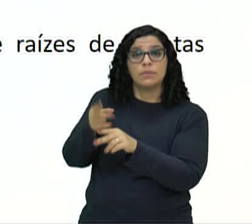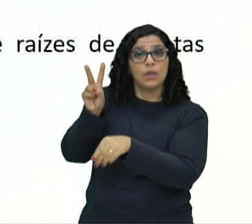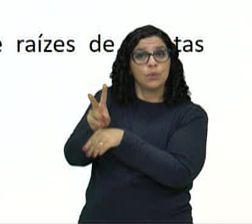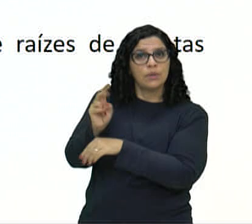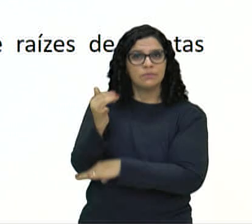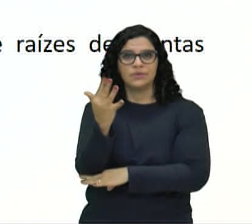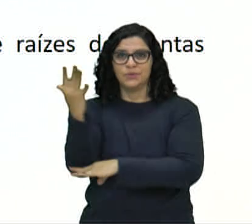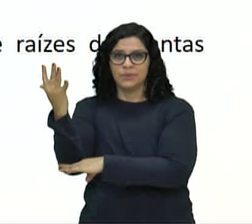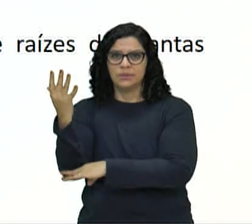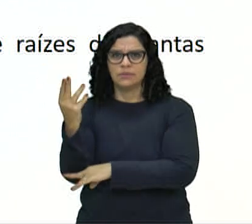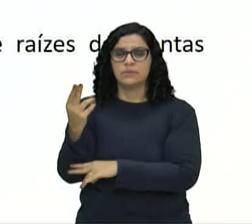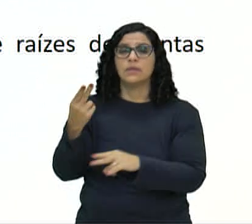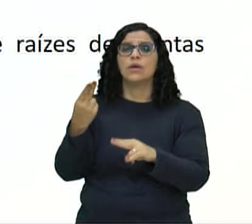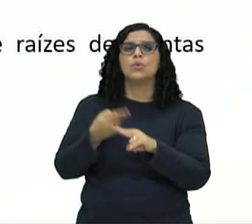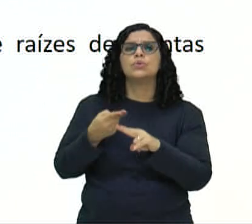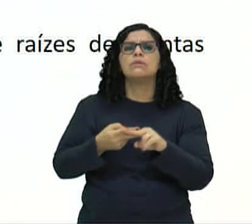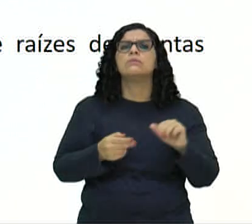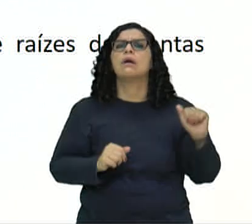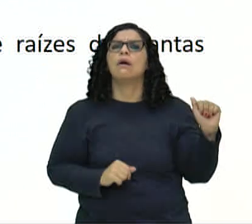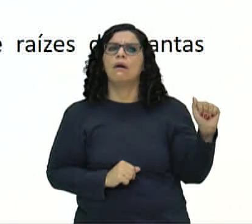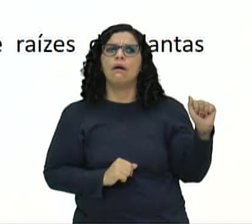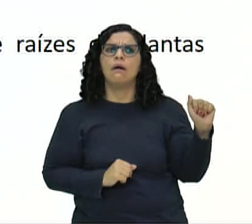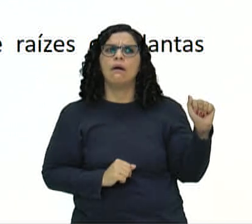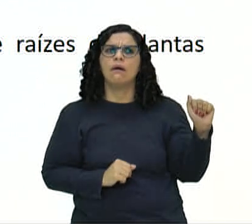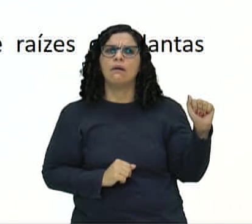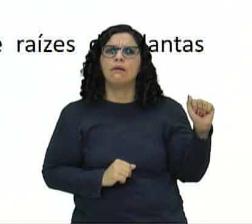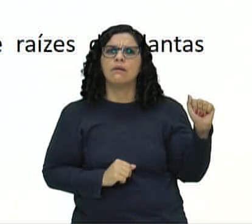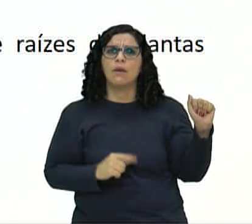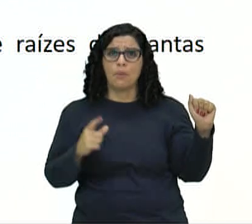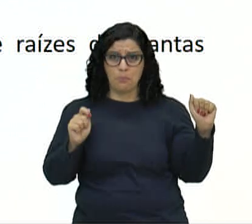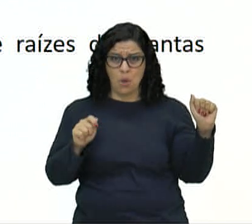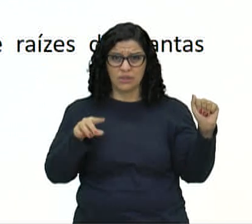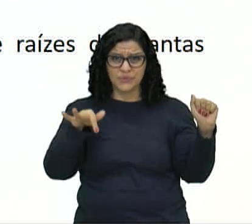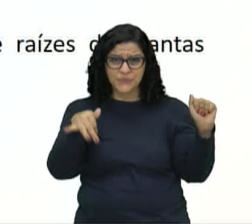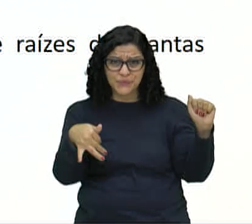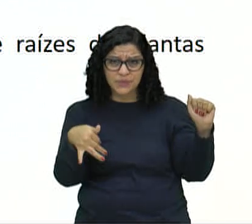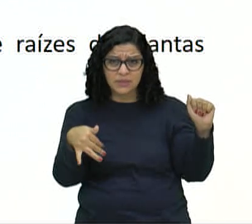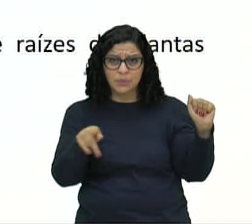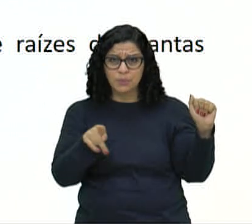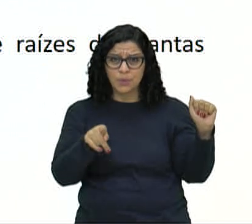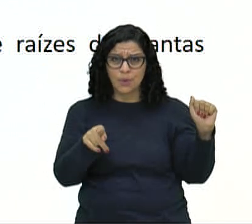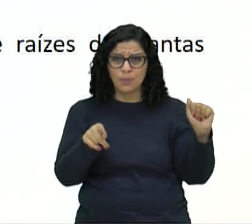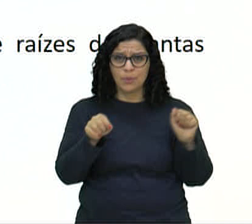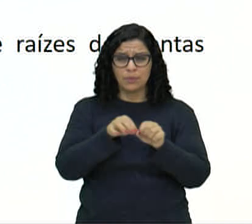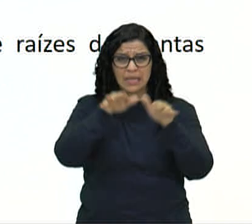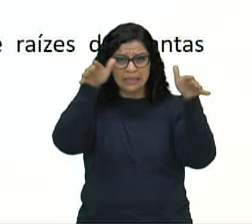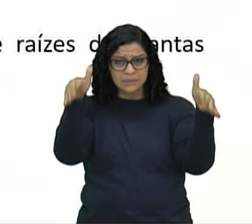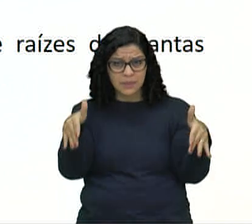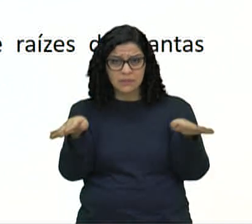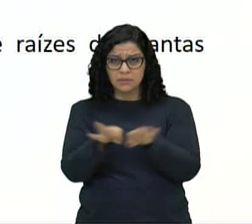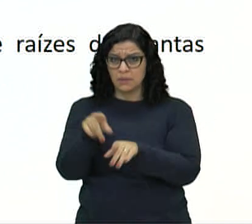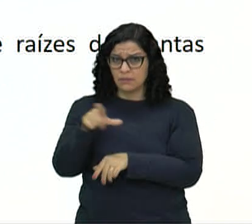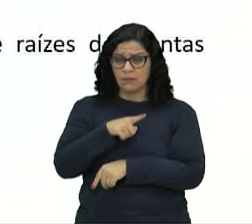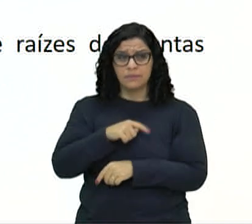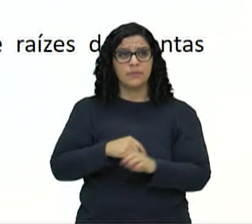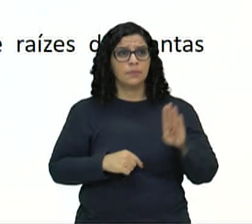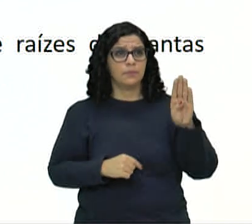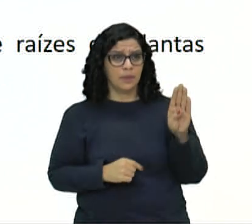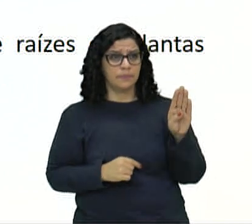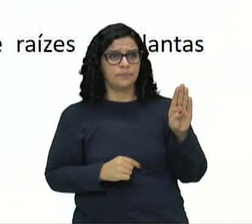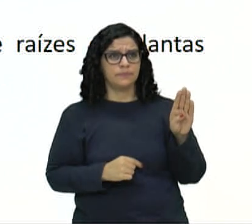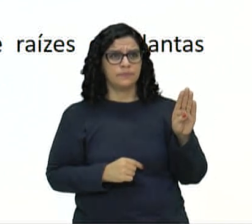sua utilização. Letra A. Aumenta o risco de extinção de certas samambaias, a partir das quais é produzido?